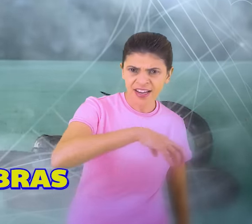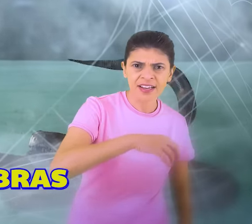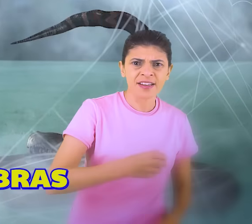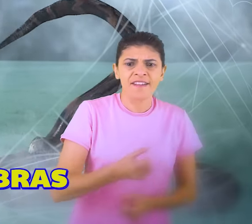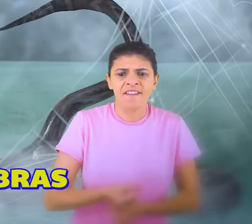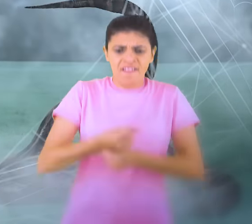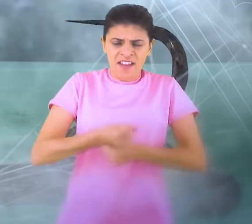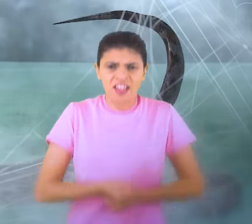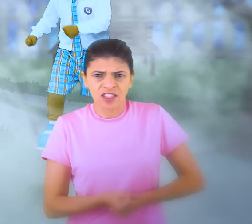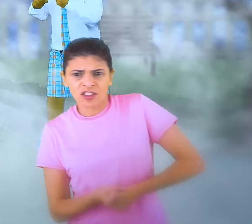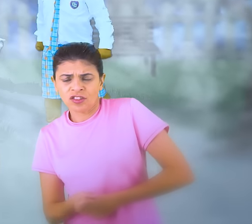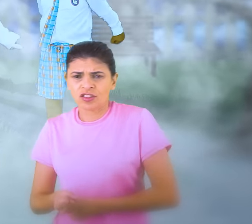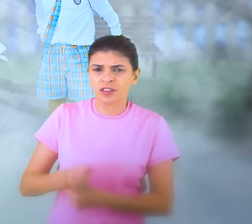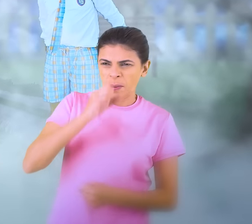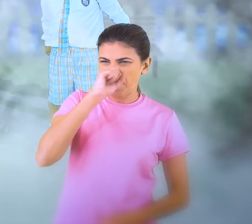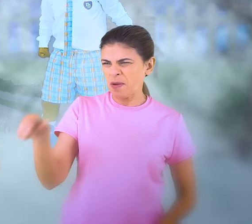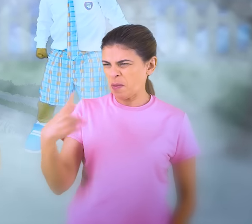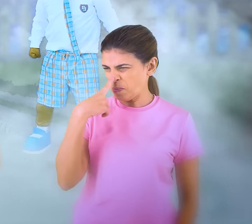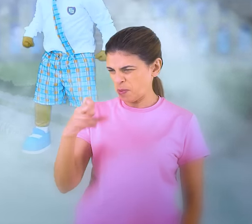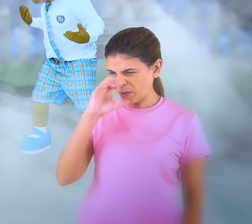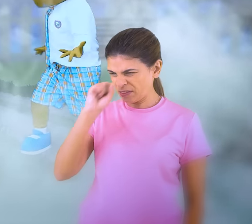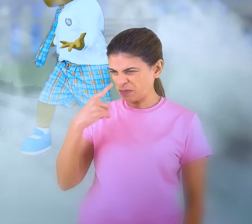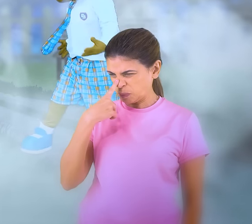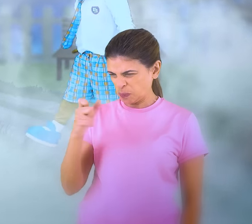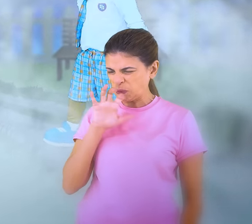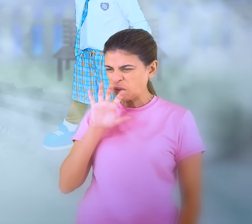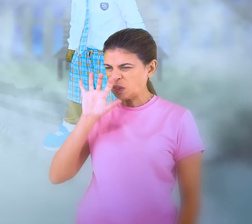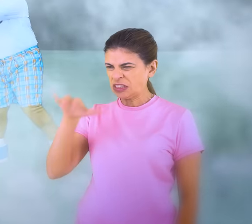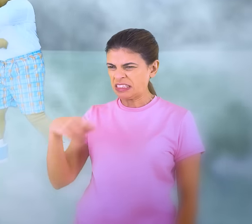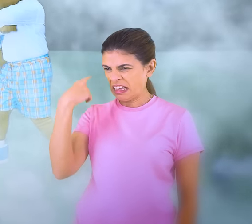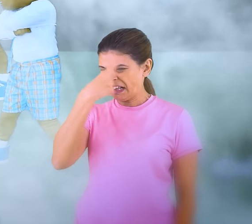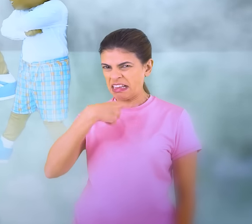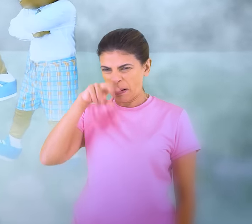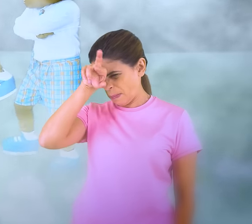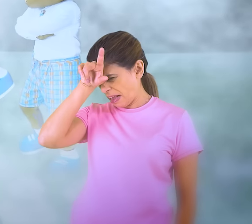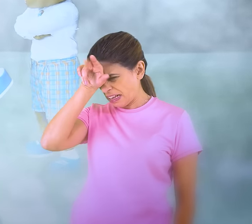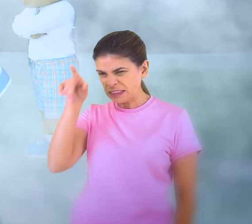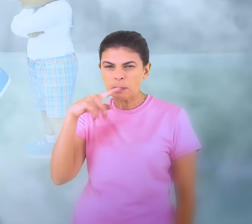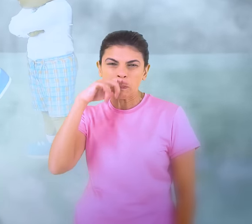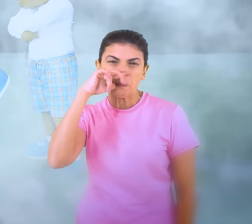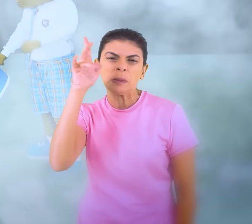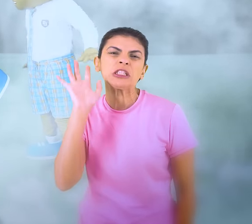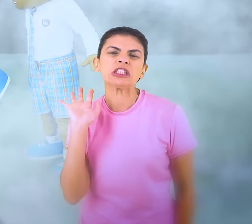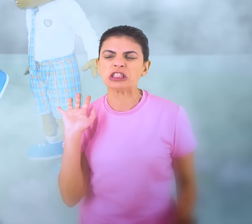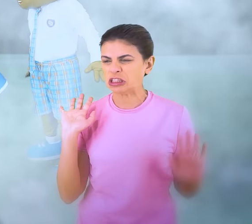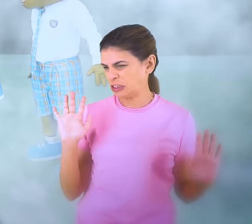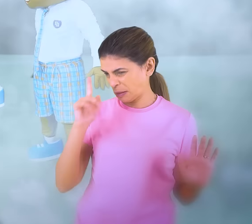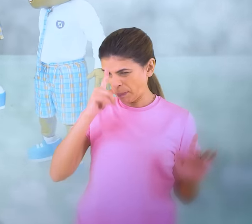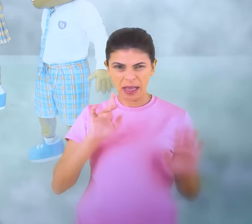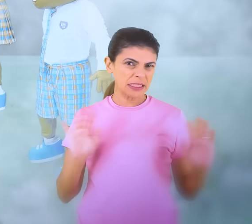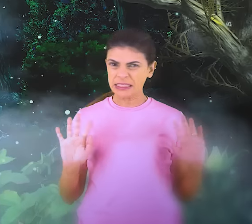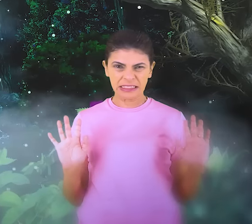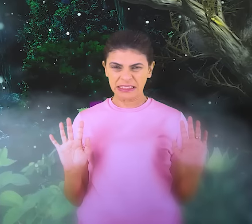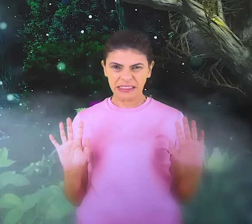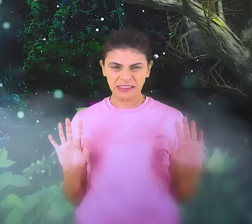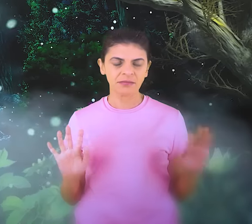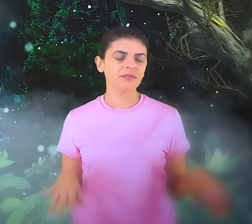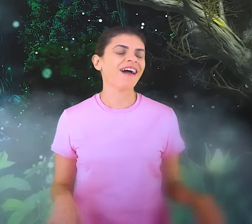e cobras. Bruxa nojenta, tem cara de barata, sua metida, não manda em nada.